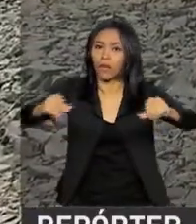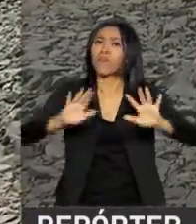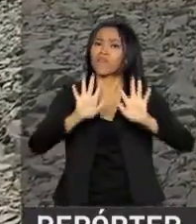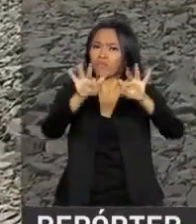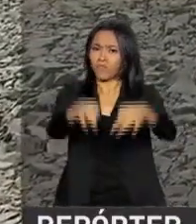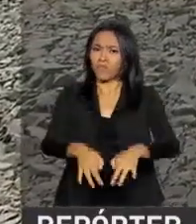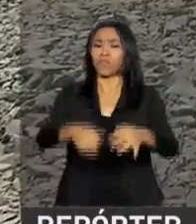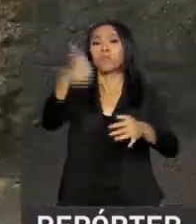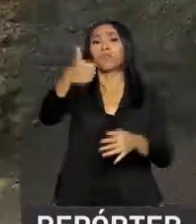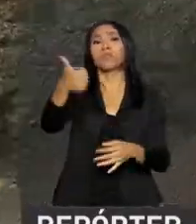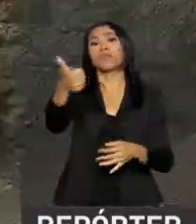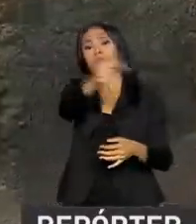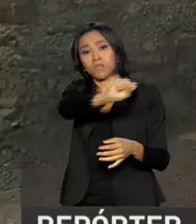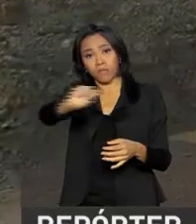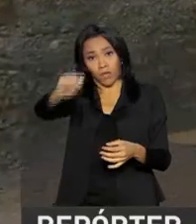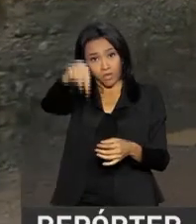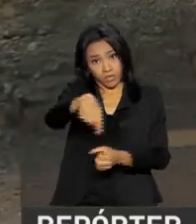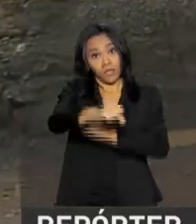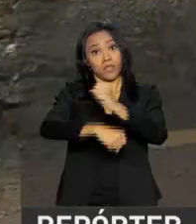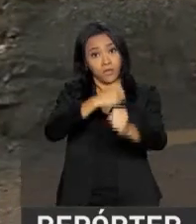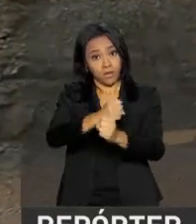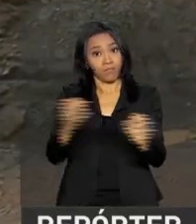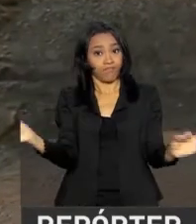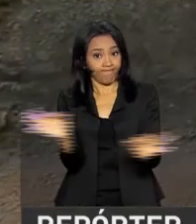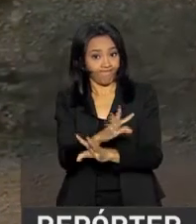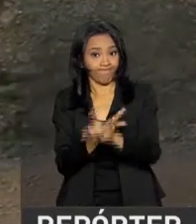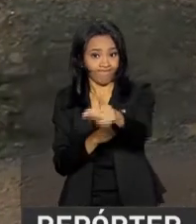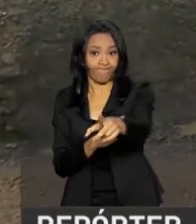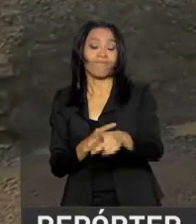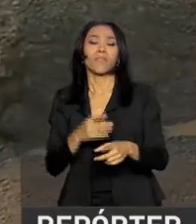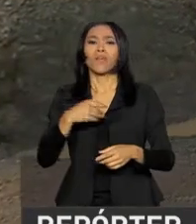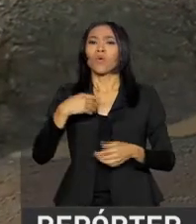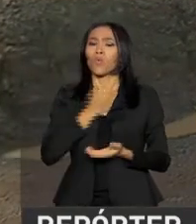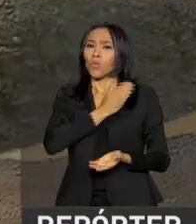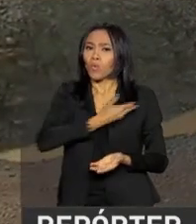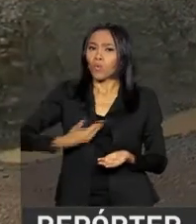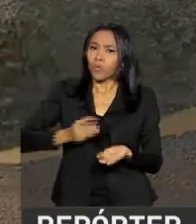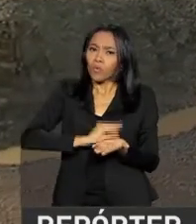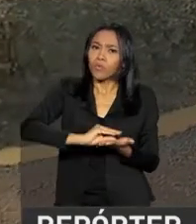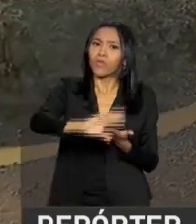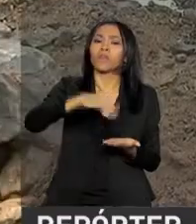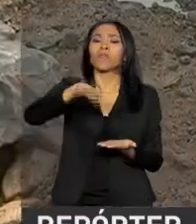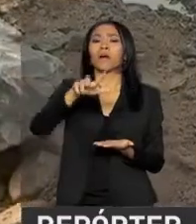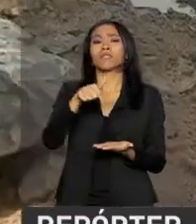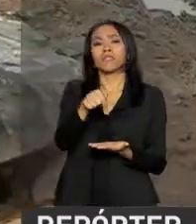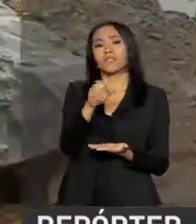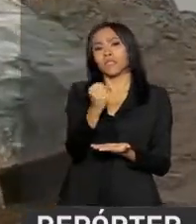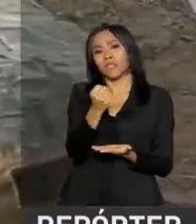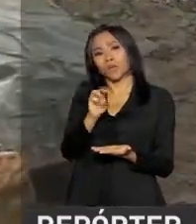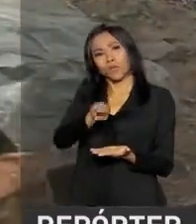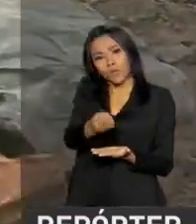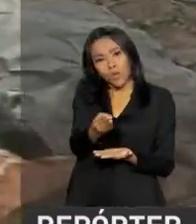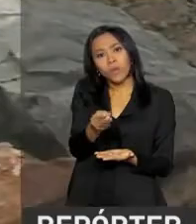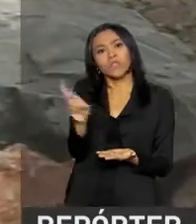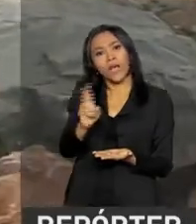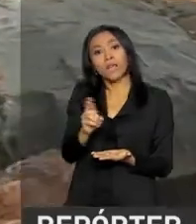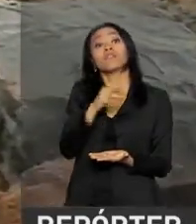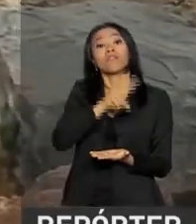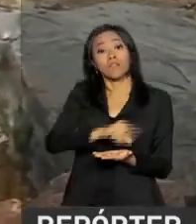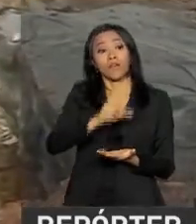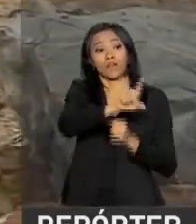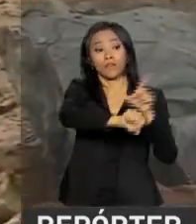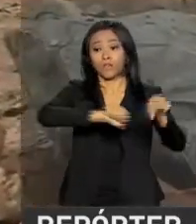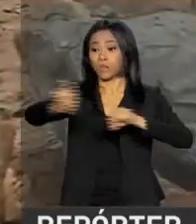semestre deste ano o governo vai investir mais de 78 milhões de reais e selecionar empresas para